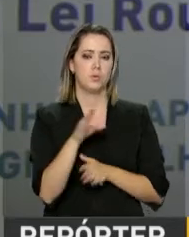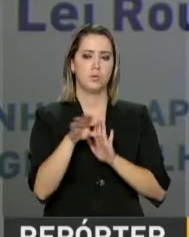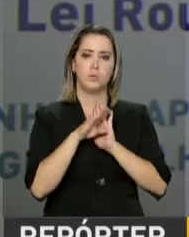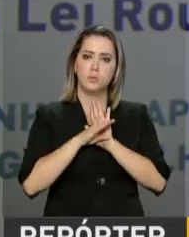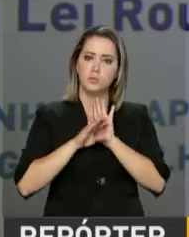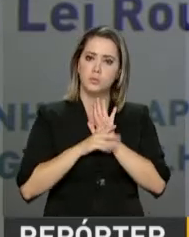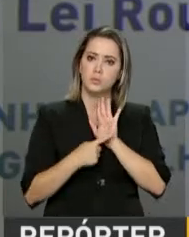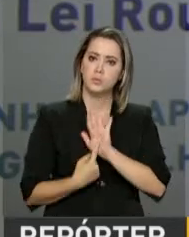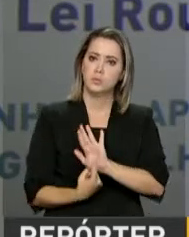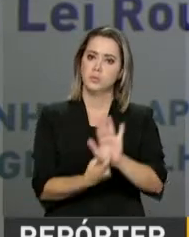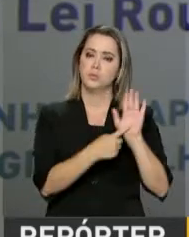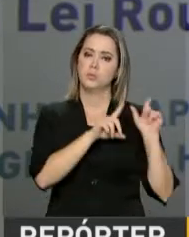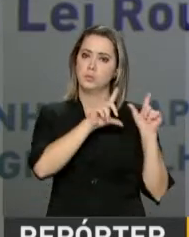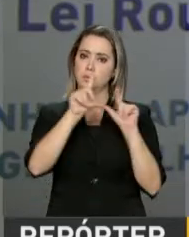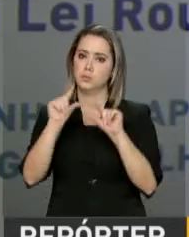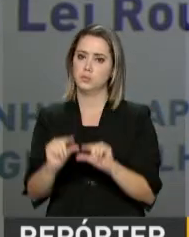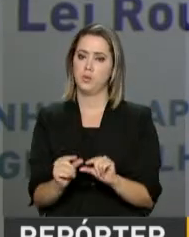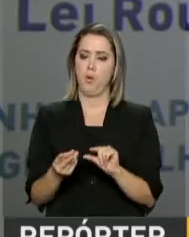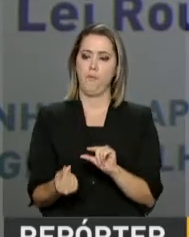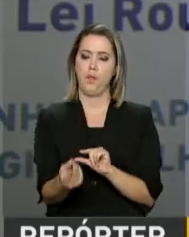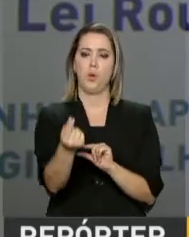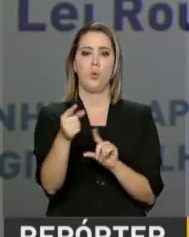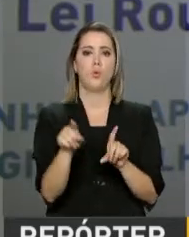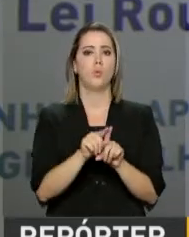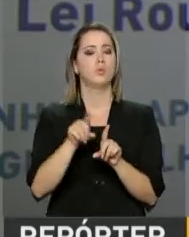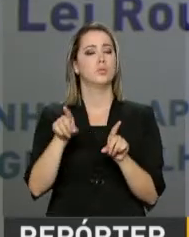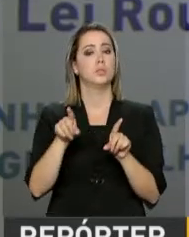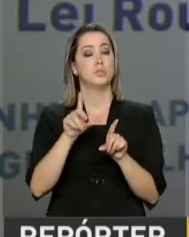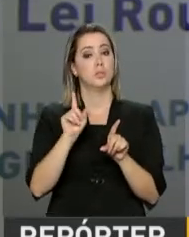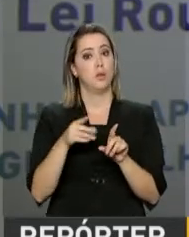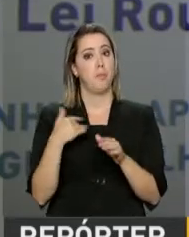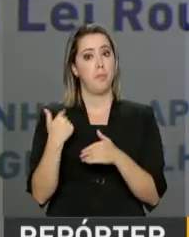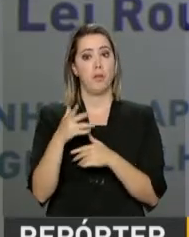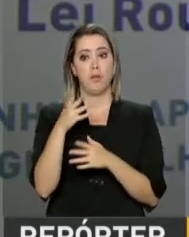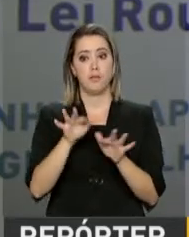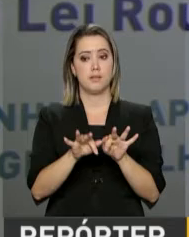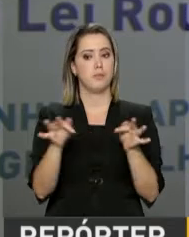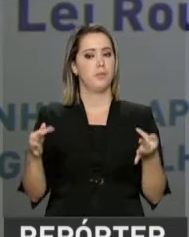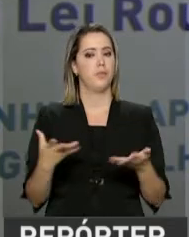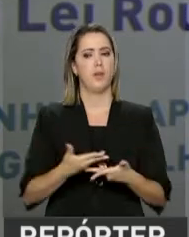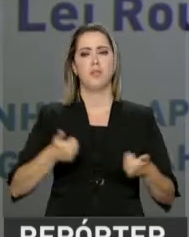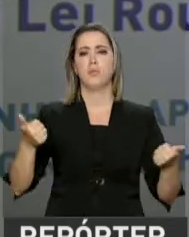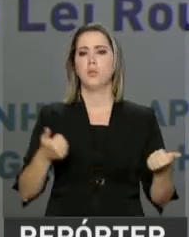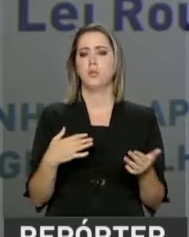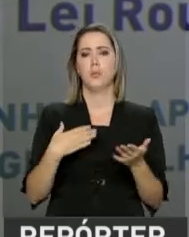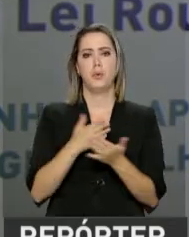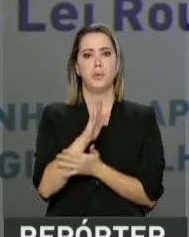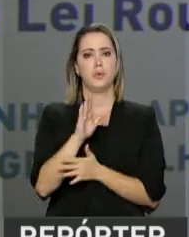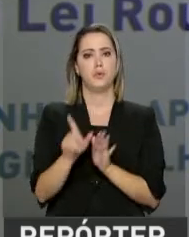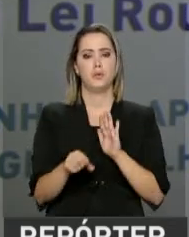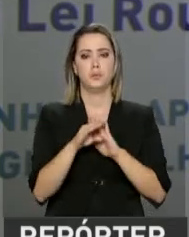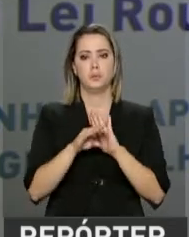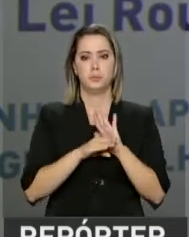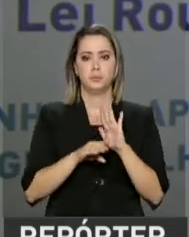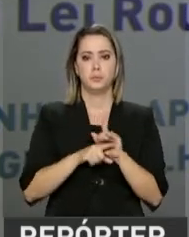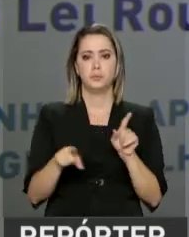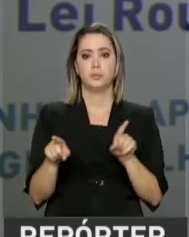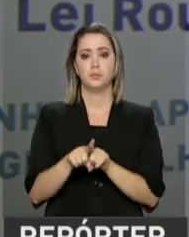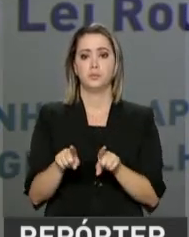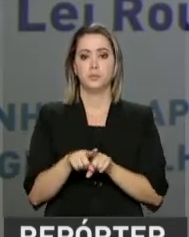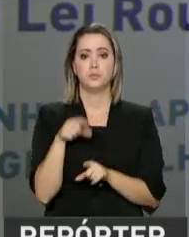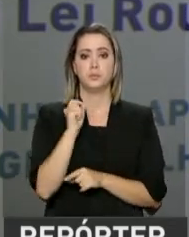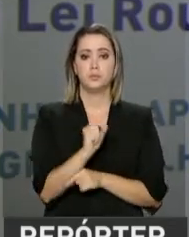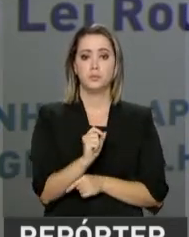apresenta uma redução de custo e uma celebridade muito maior para aprovações de projetos então além disso